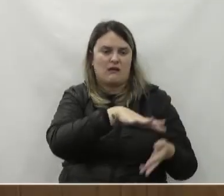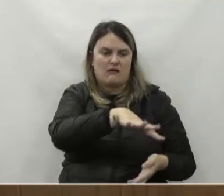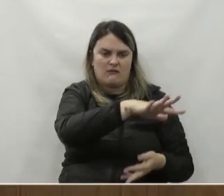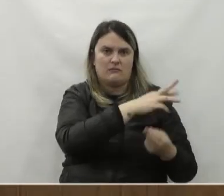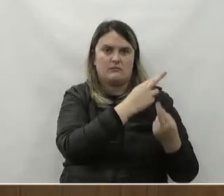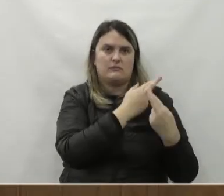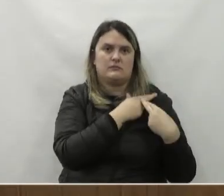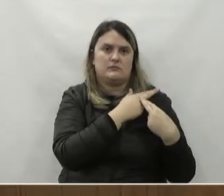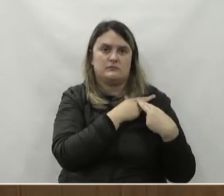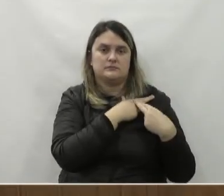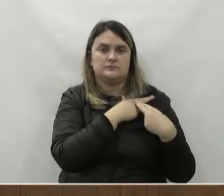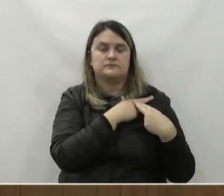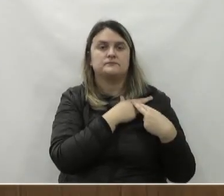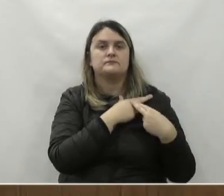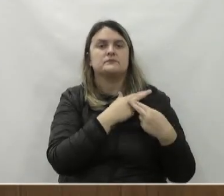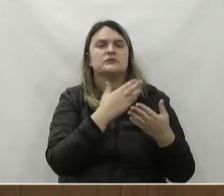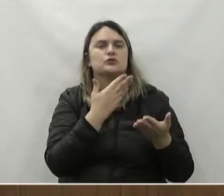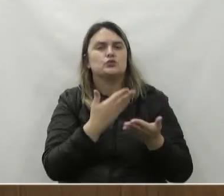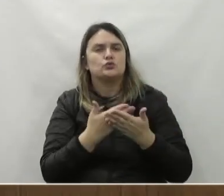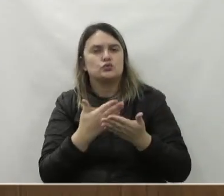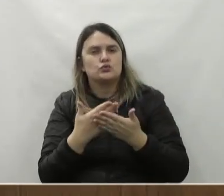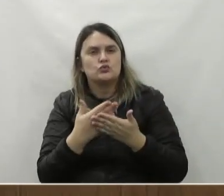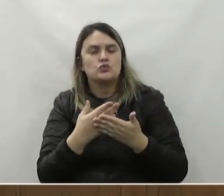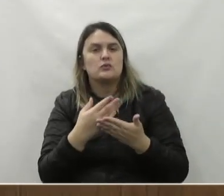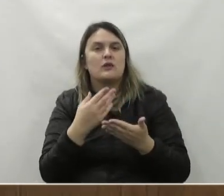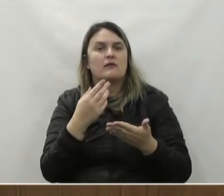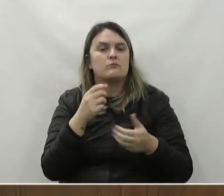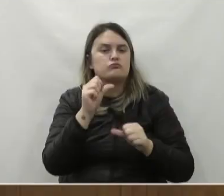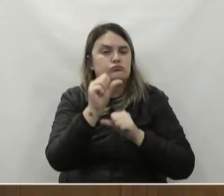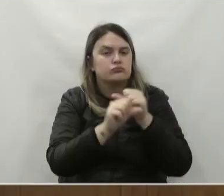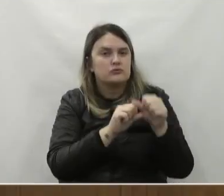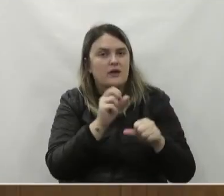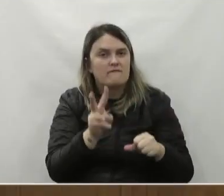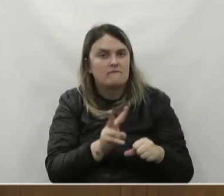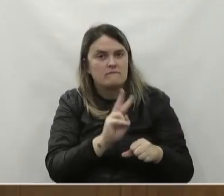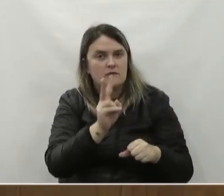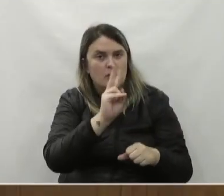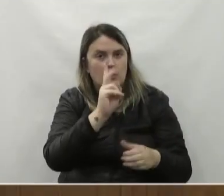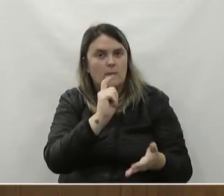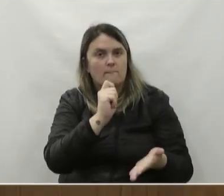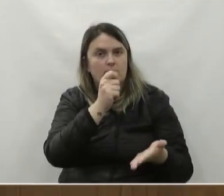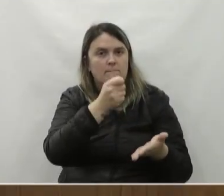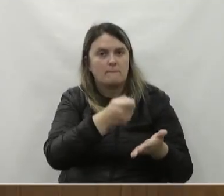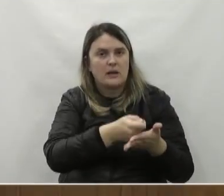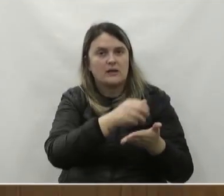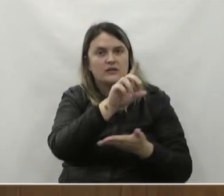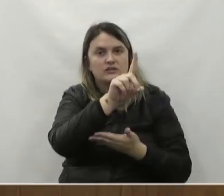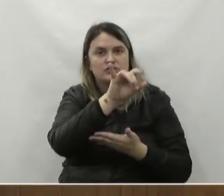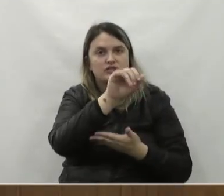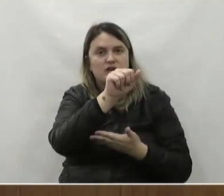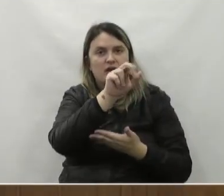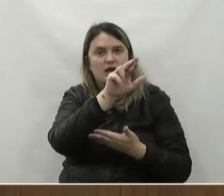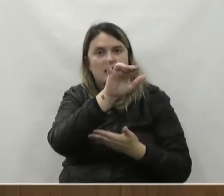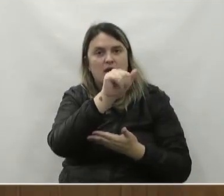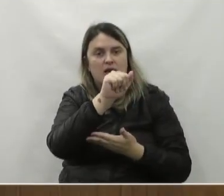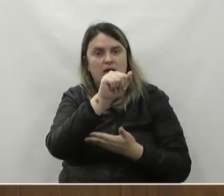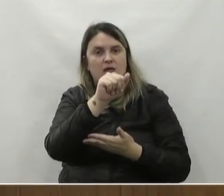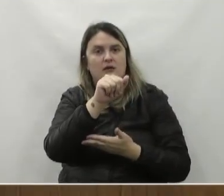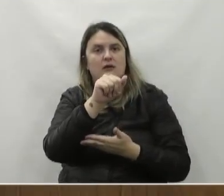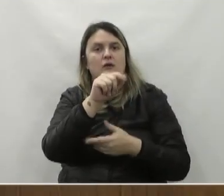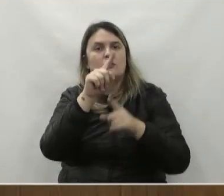competente, estuda a eventual revisão dos valores atualmente praticados para as diárias dos servidores do